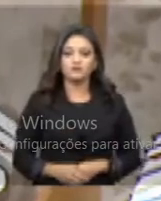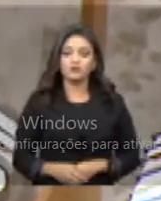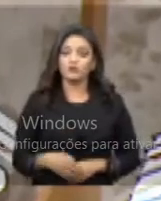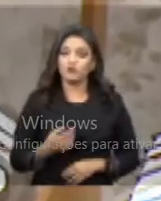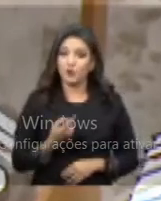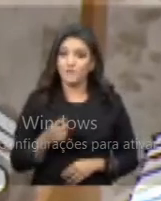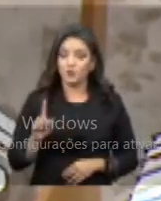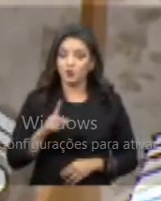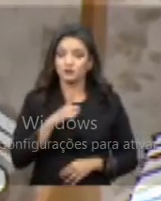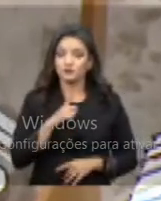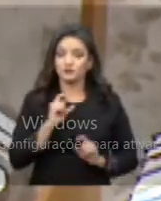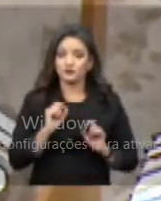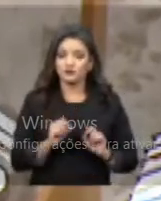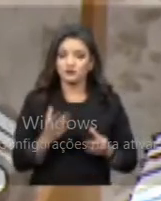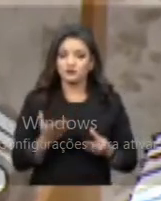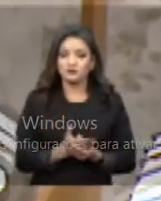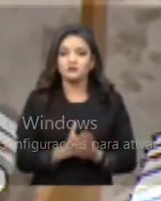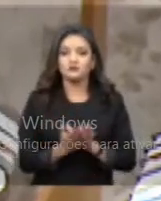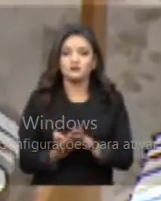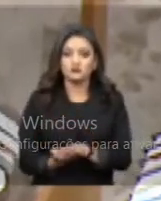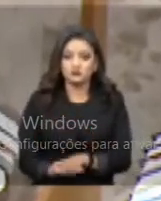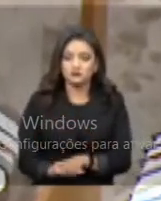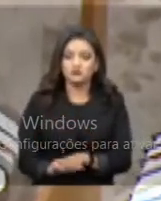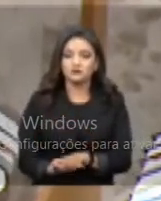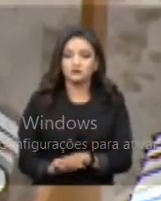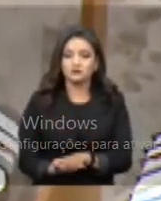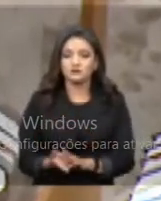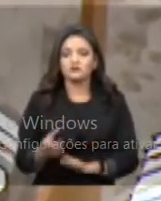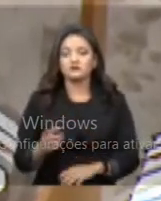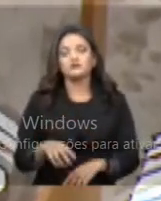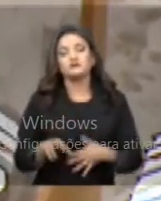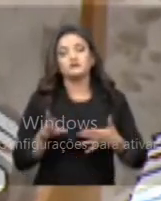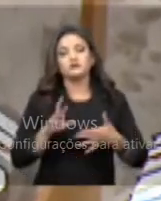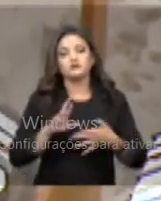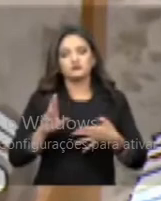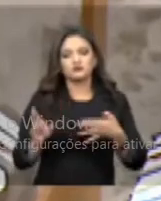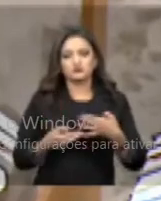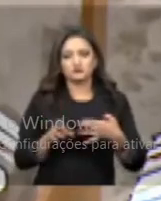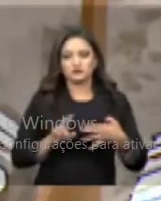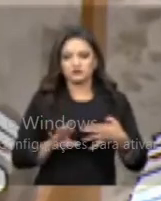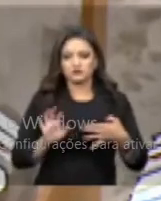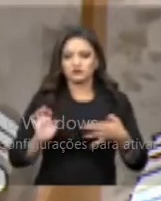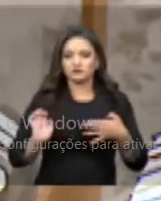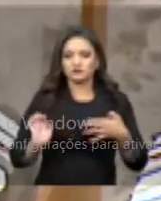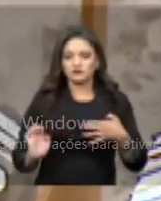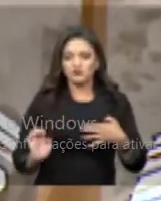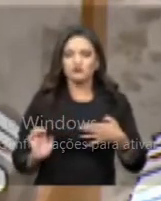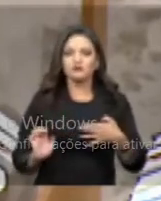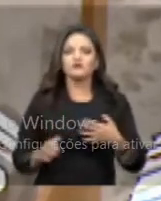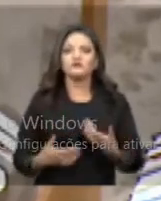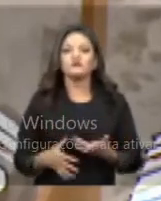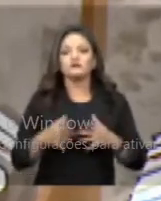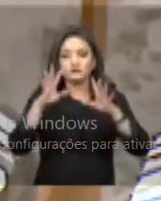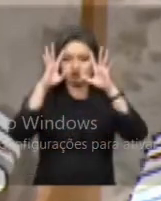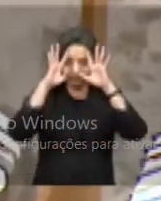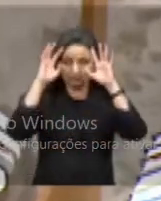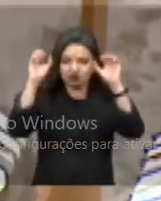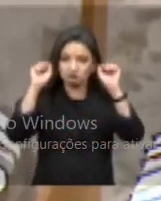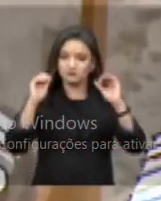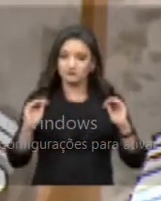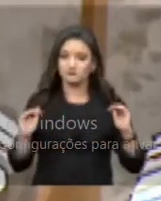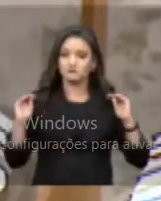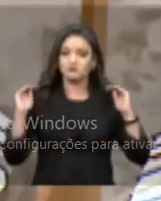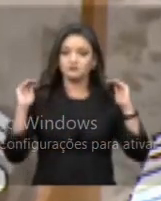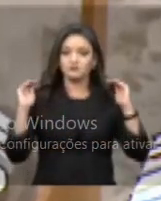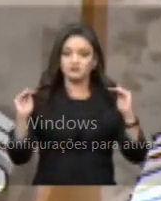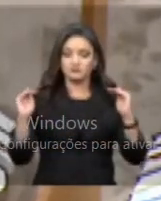no caso concreto, objeto deste recurso extraordinário, considerando que o Egrégio Tribunal Supremo,